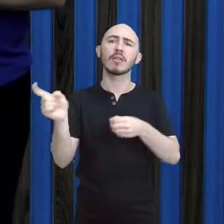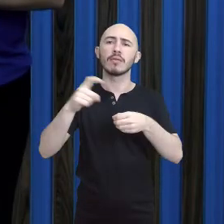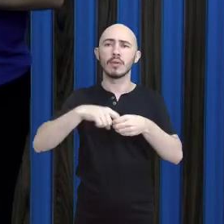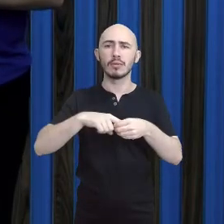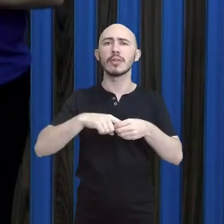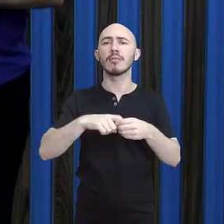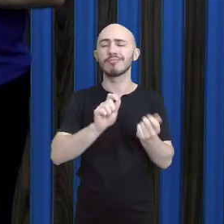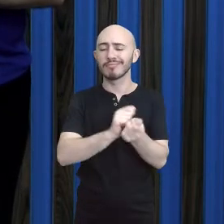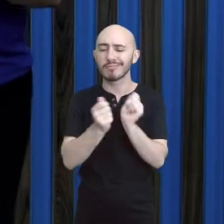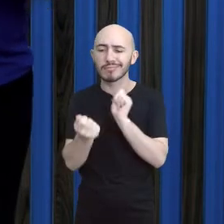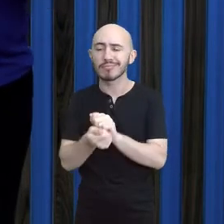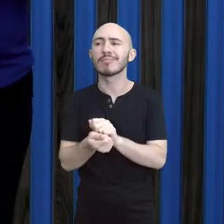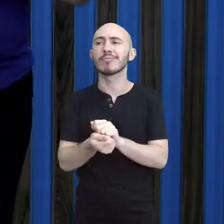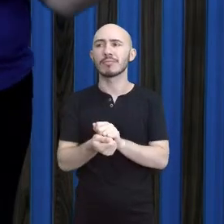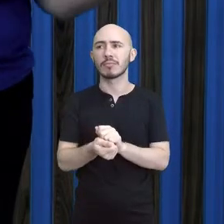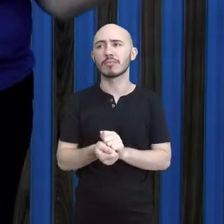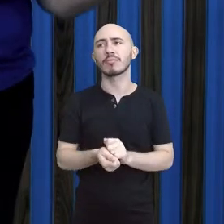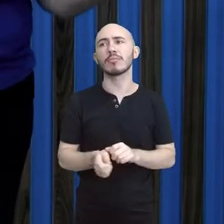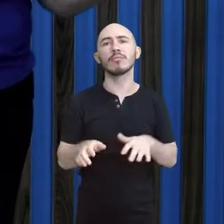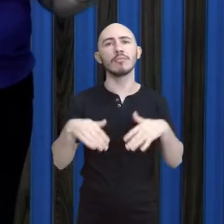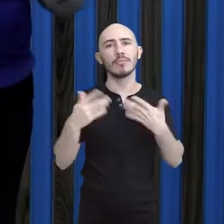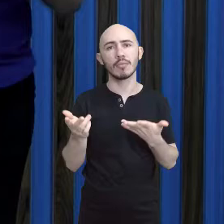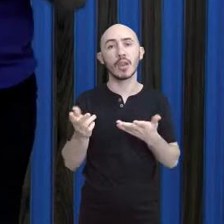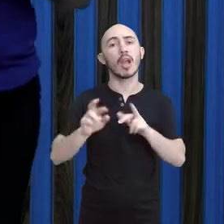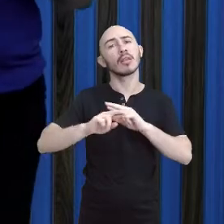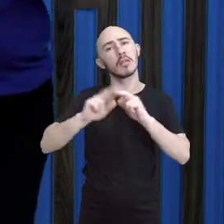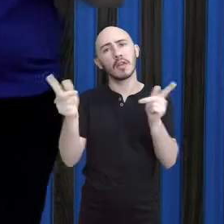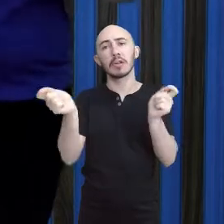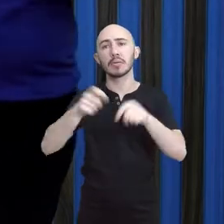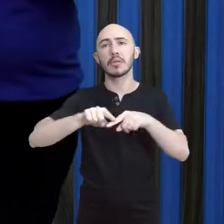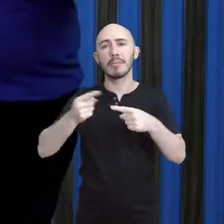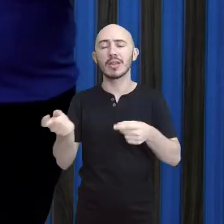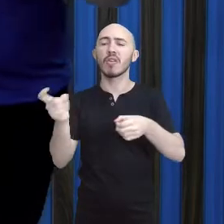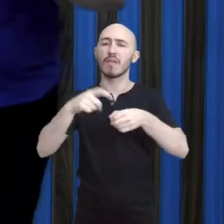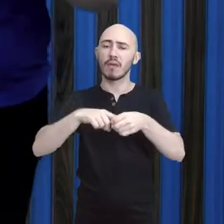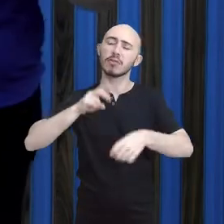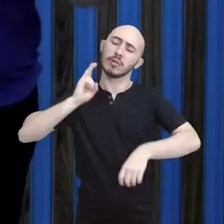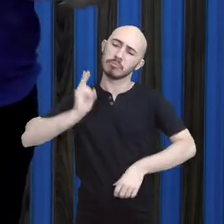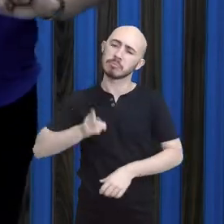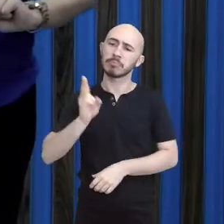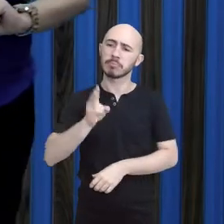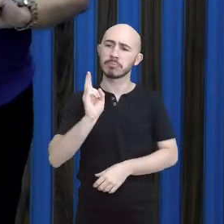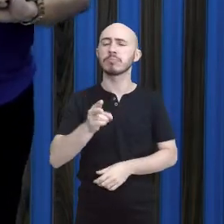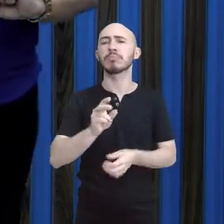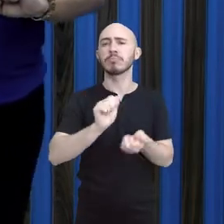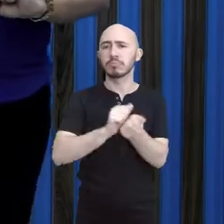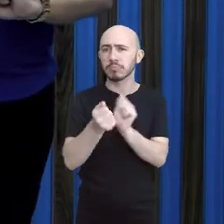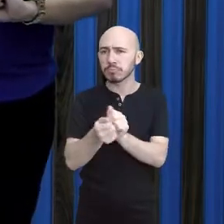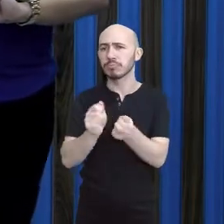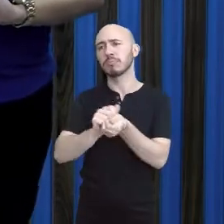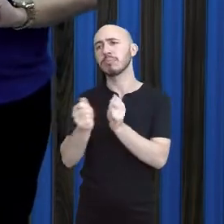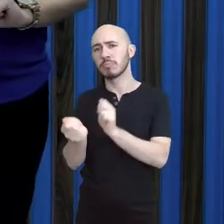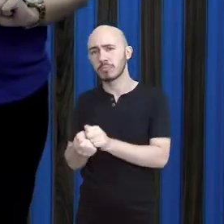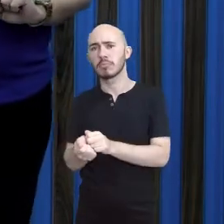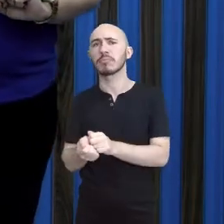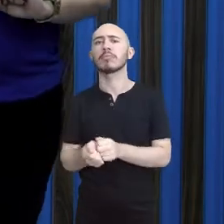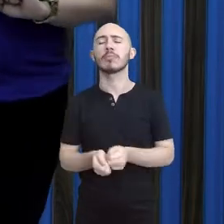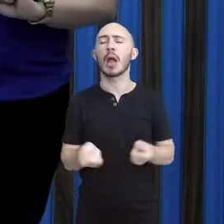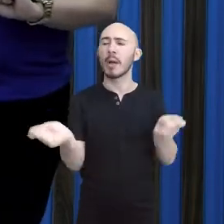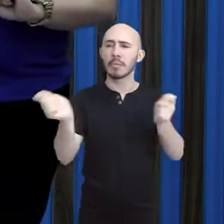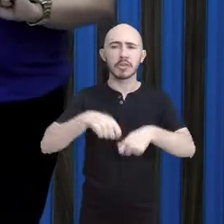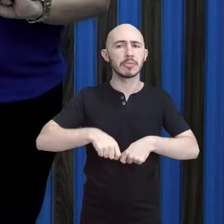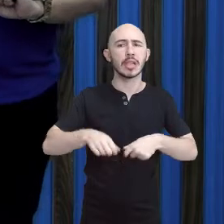voltar para... Pode não ser para o seu estágio inicial, mas ela retorna com novas possibilidades,